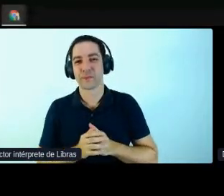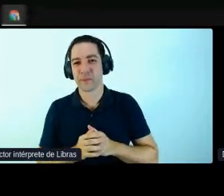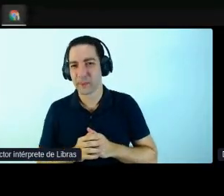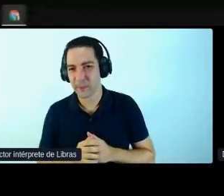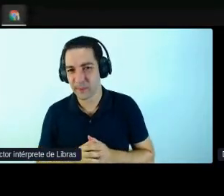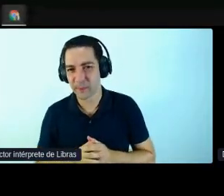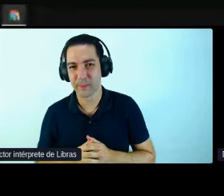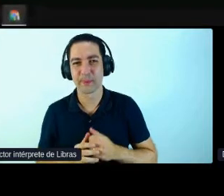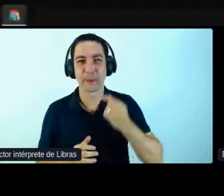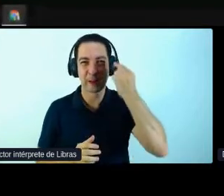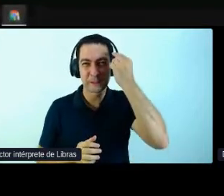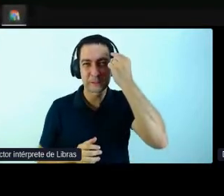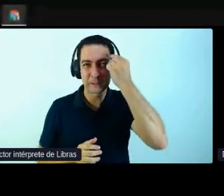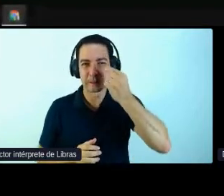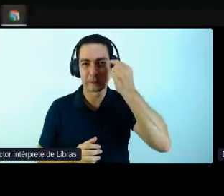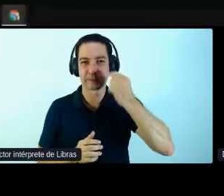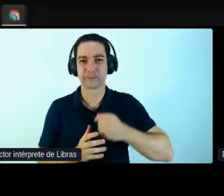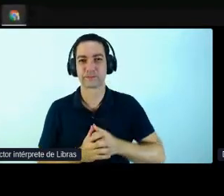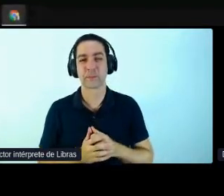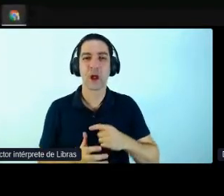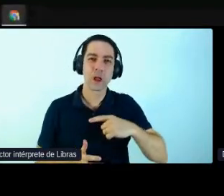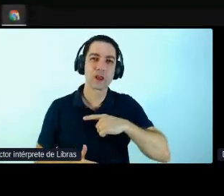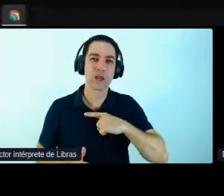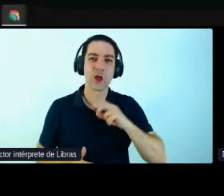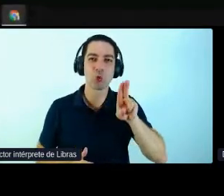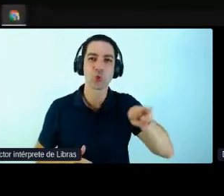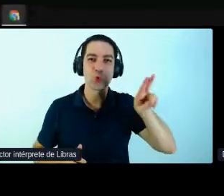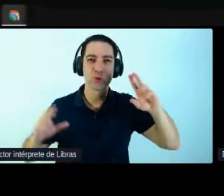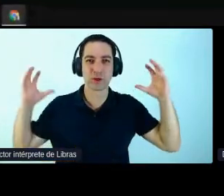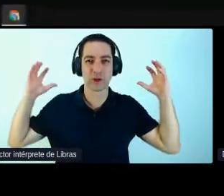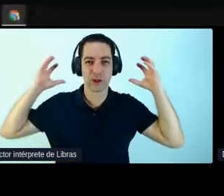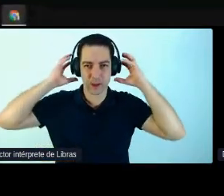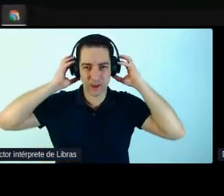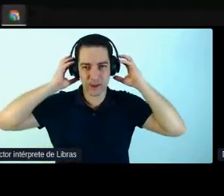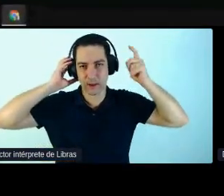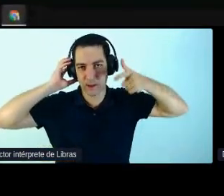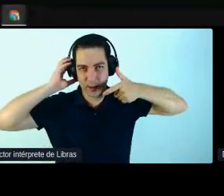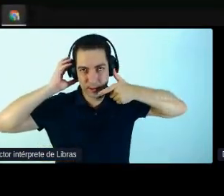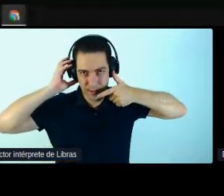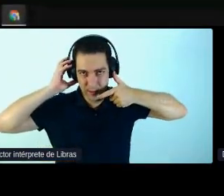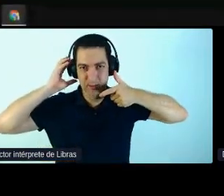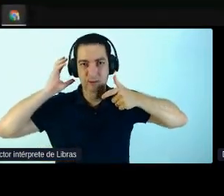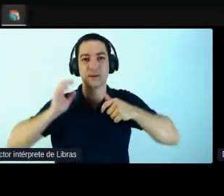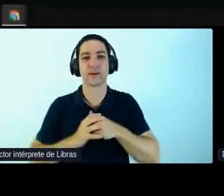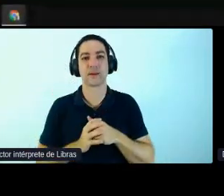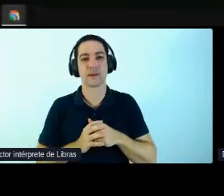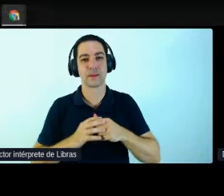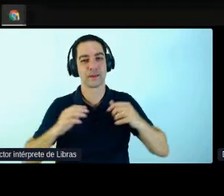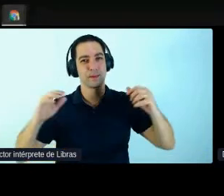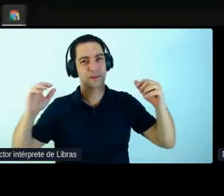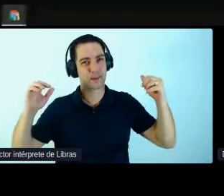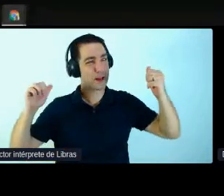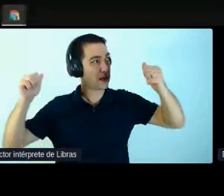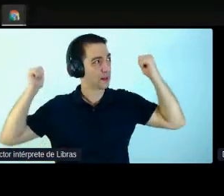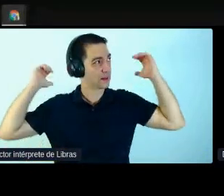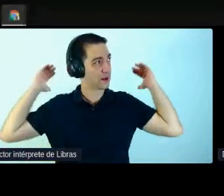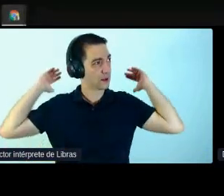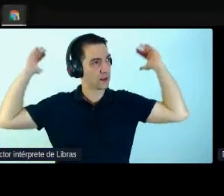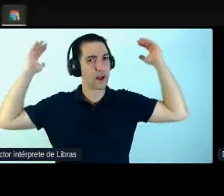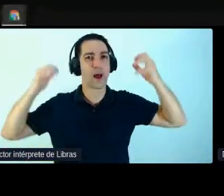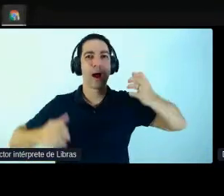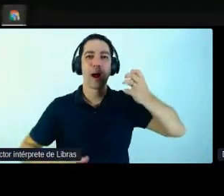de headset com microfone e um fundo branco com uma parede, com uma parte da janela aparecendo.